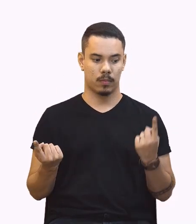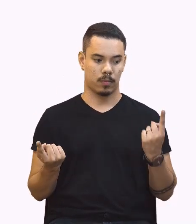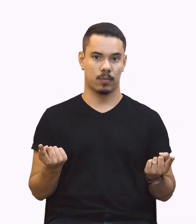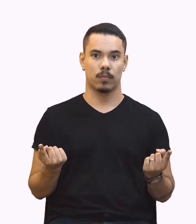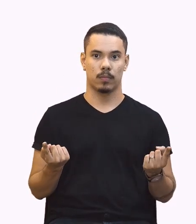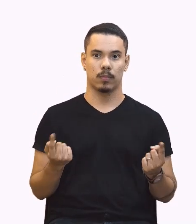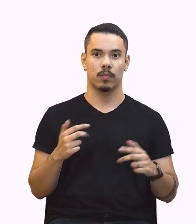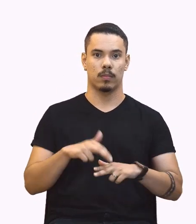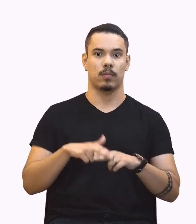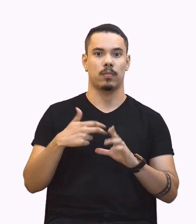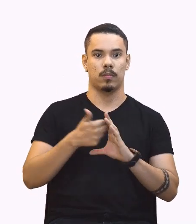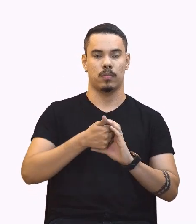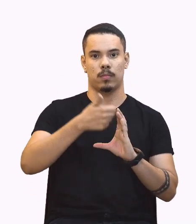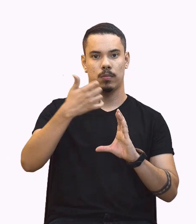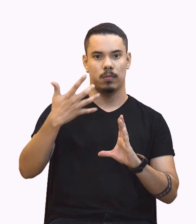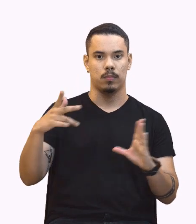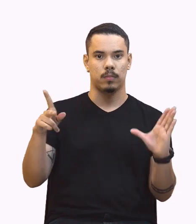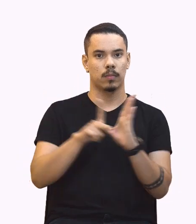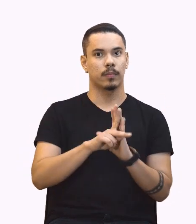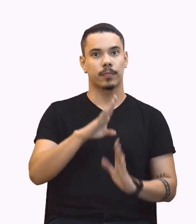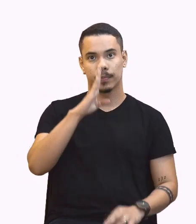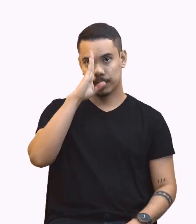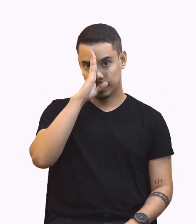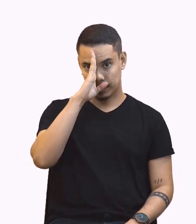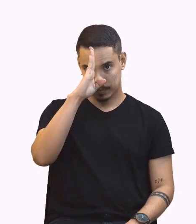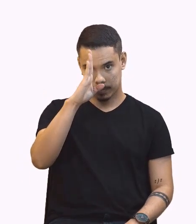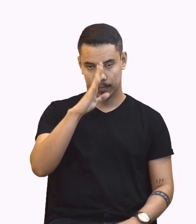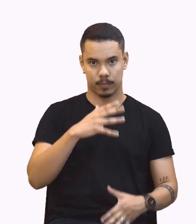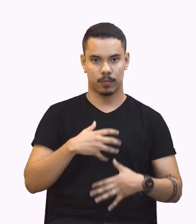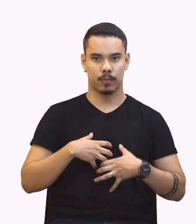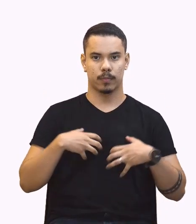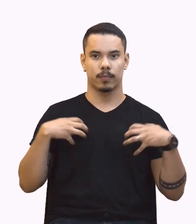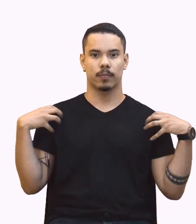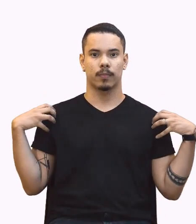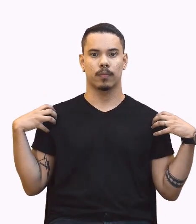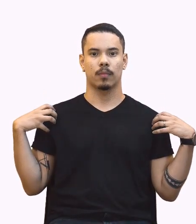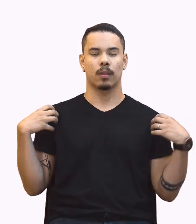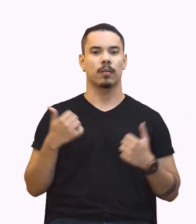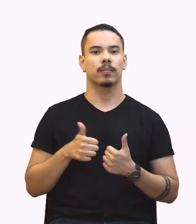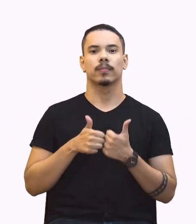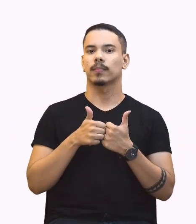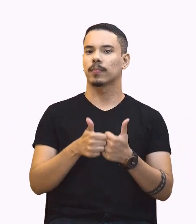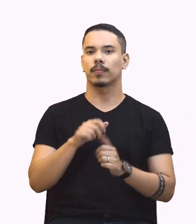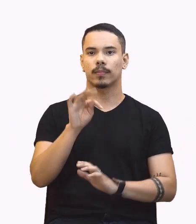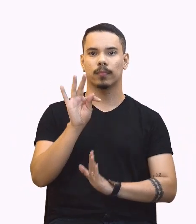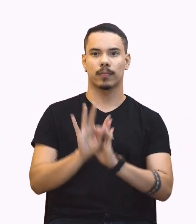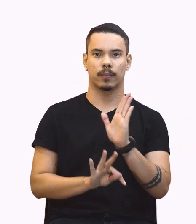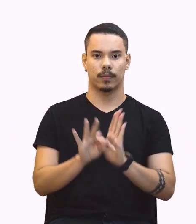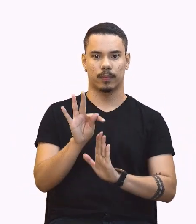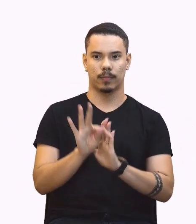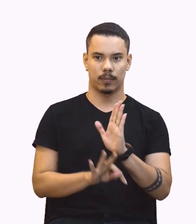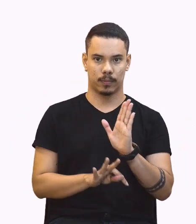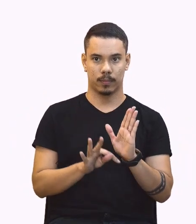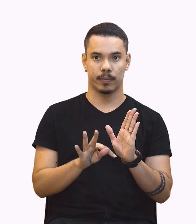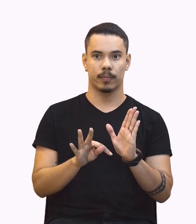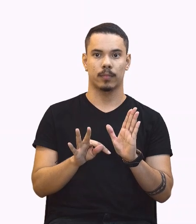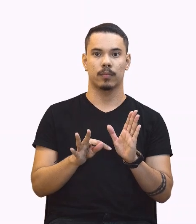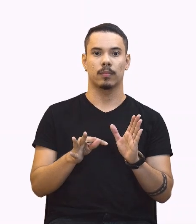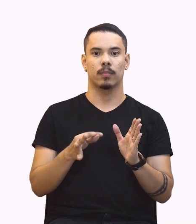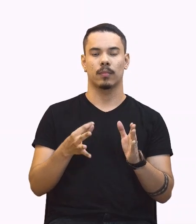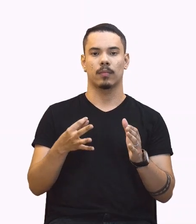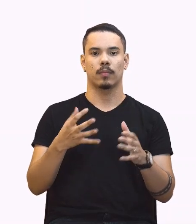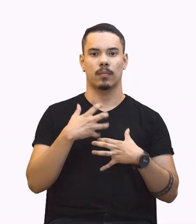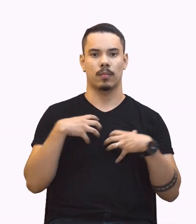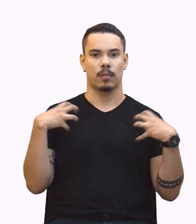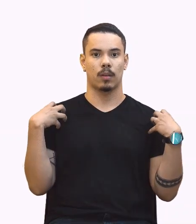aspecto essencial da doutrina das ideias de Platão. De acordo com o texto, como Platão se situa